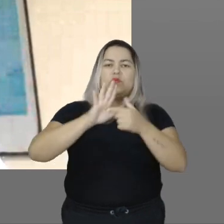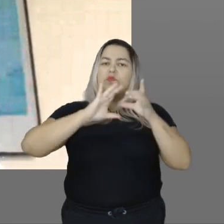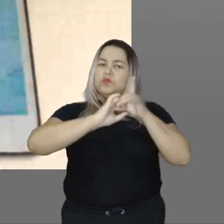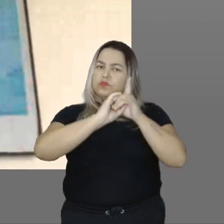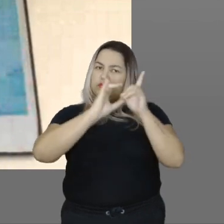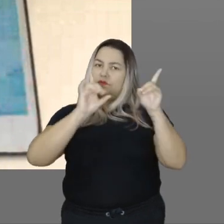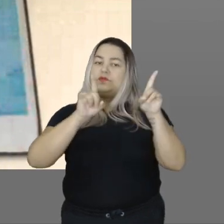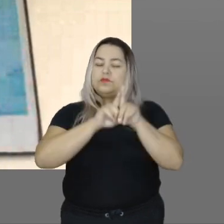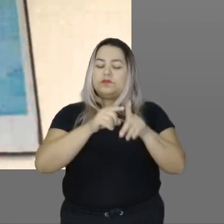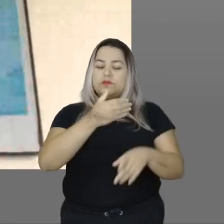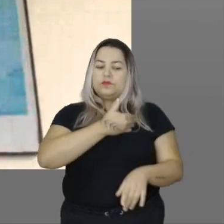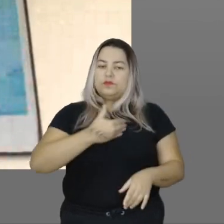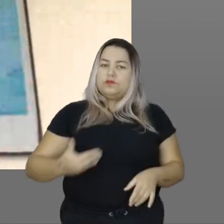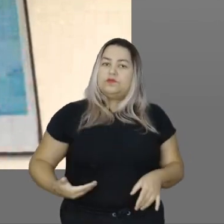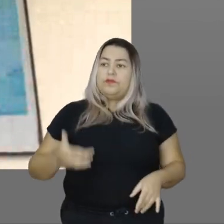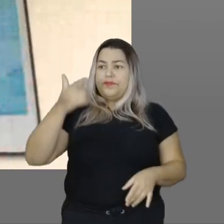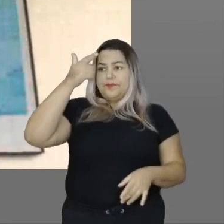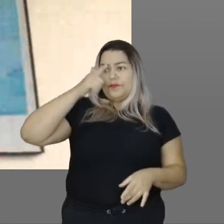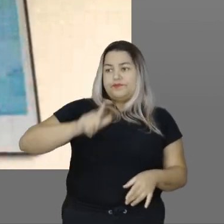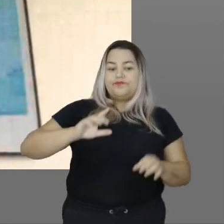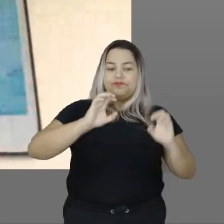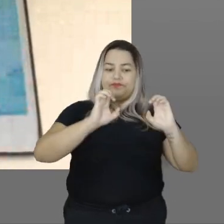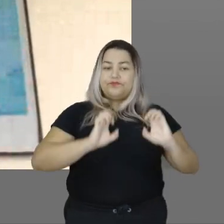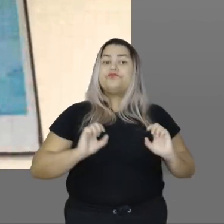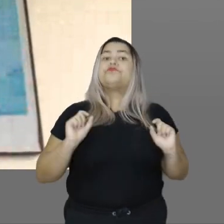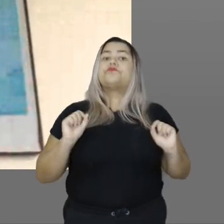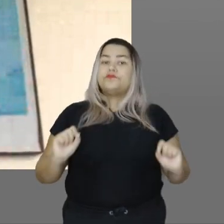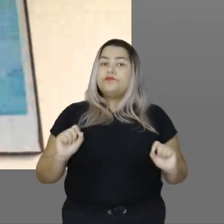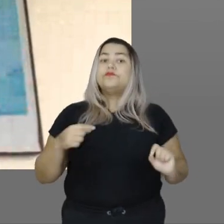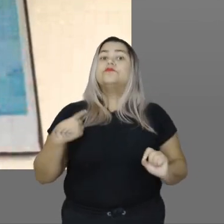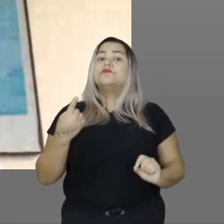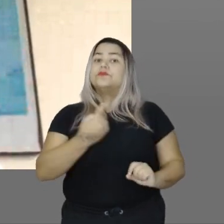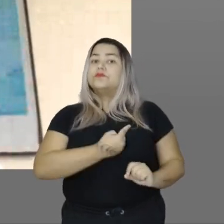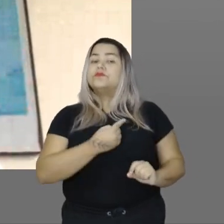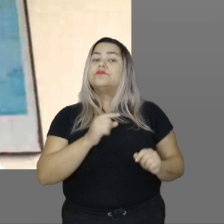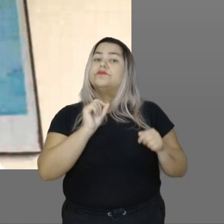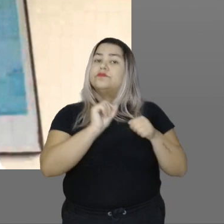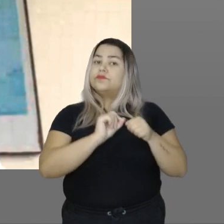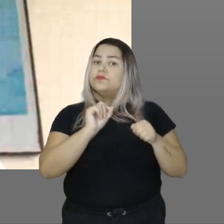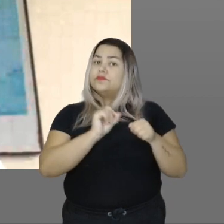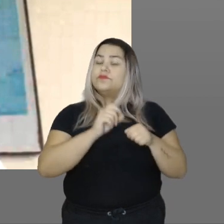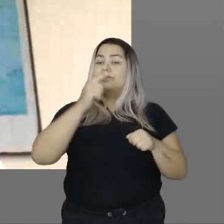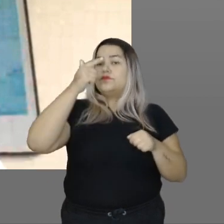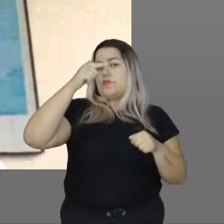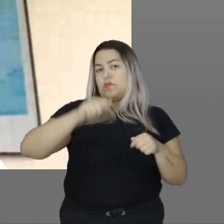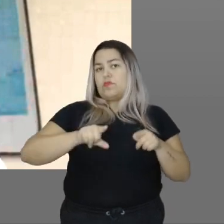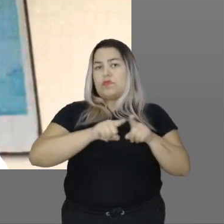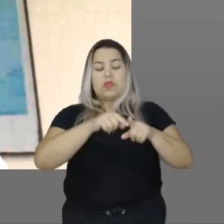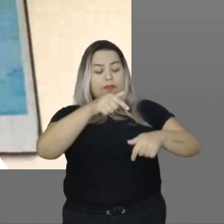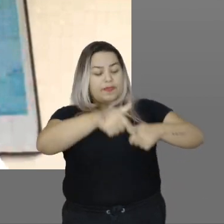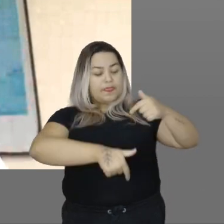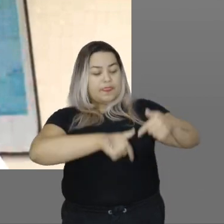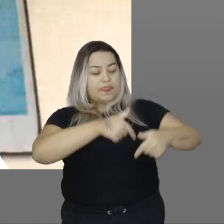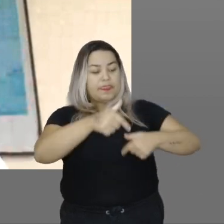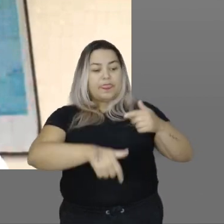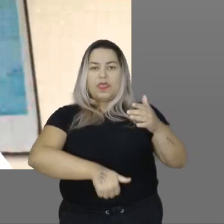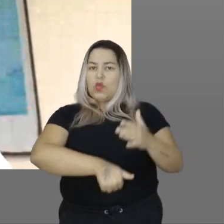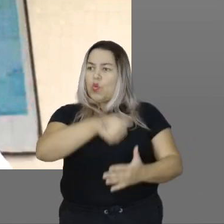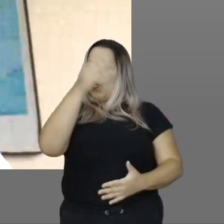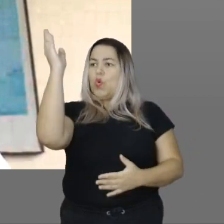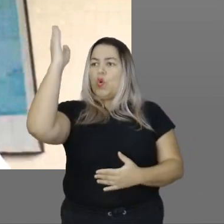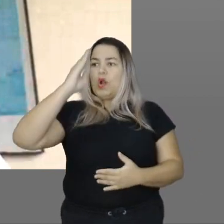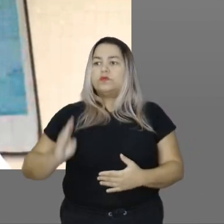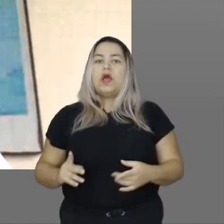este governo conseguiu estruturar. O que nós estamos fazendo? Recuperando empregos, em primeiro lugar. O Brasil está